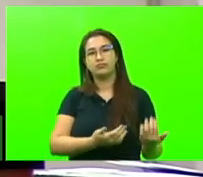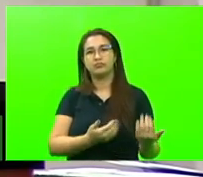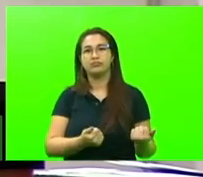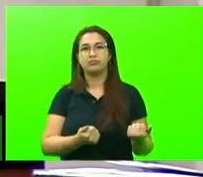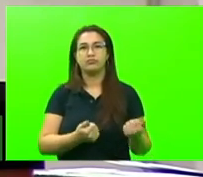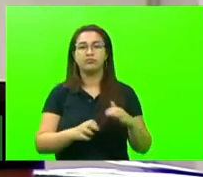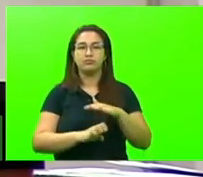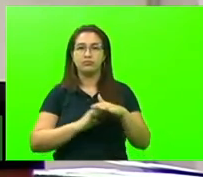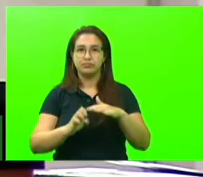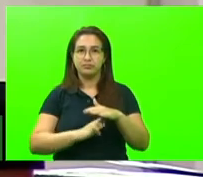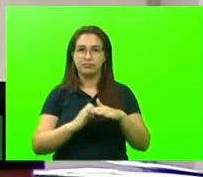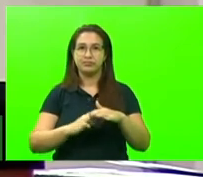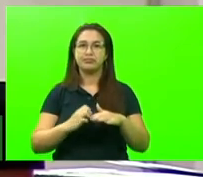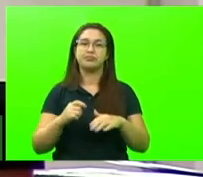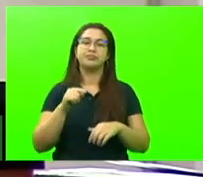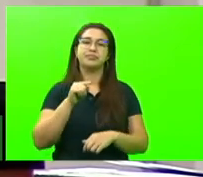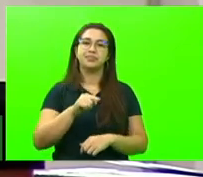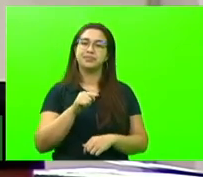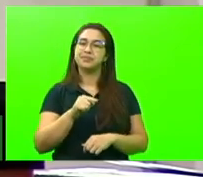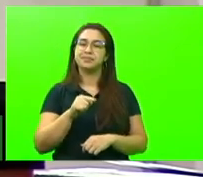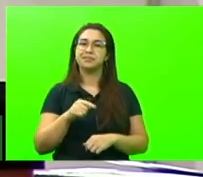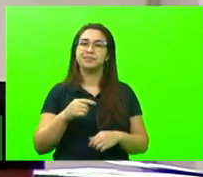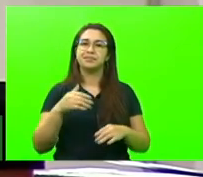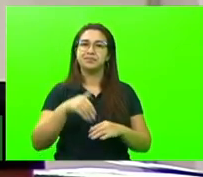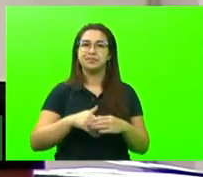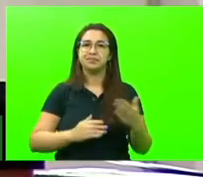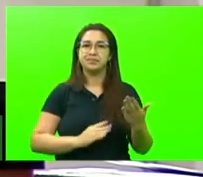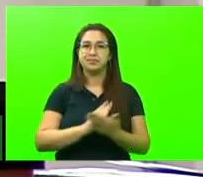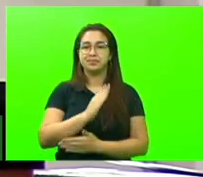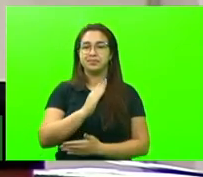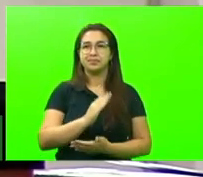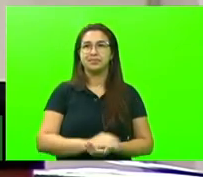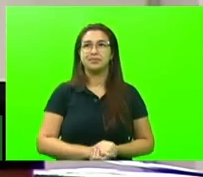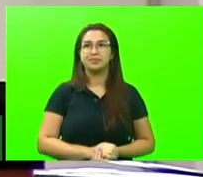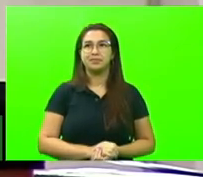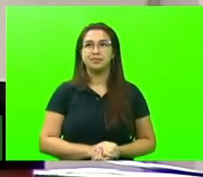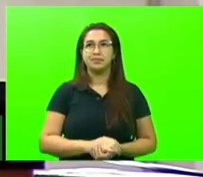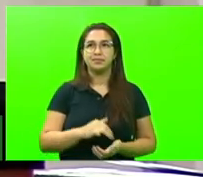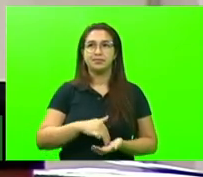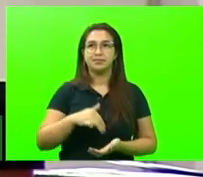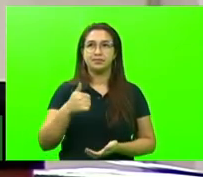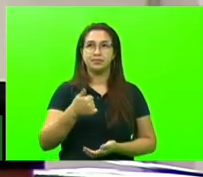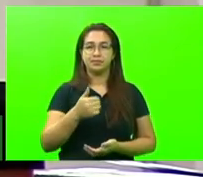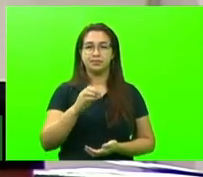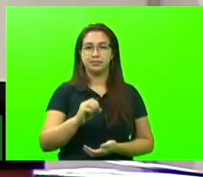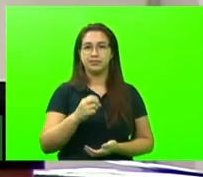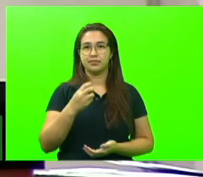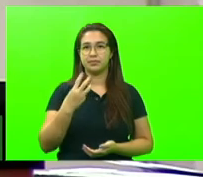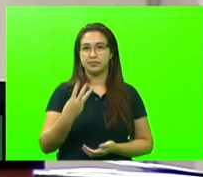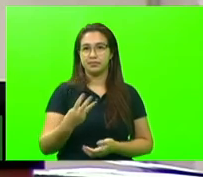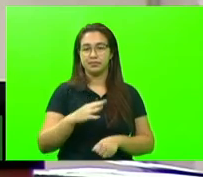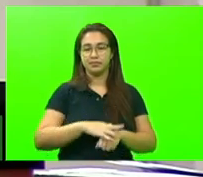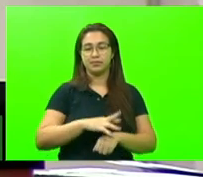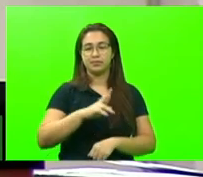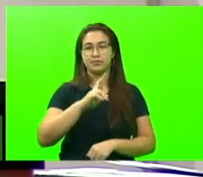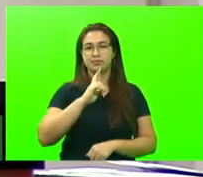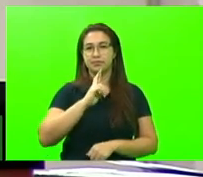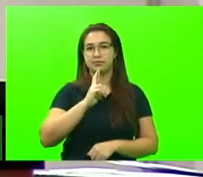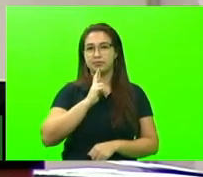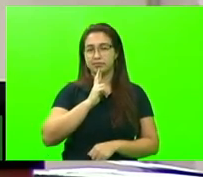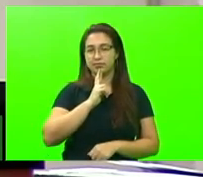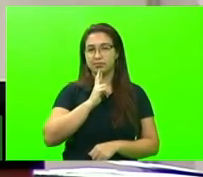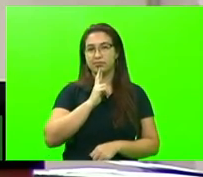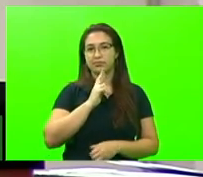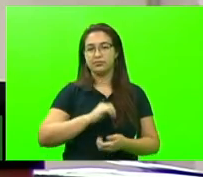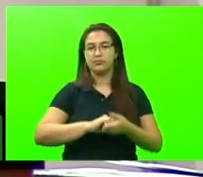discussão? Em votação, aprovado. Moção 103, deputado Rodrigo Minotto, cumprimentando